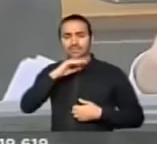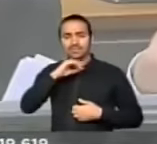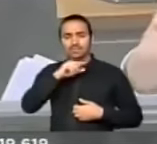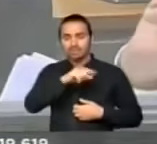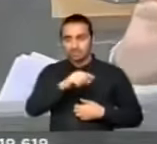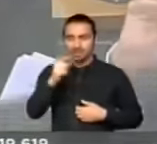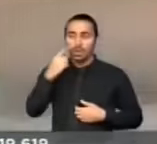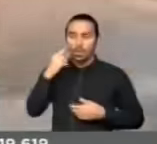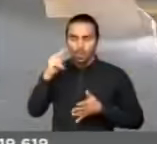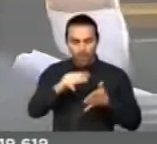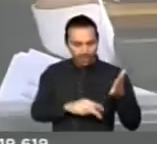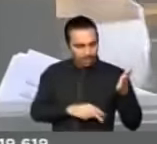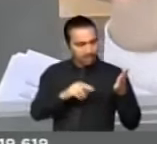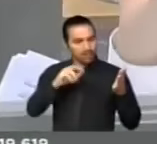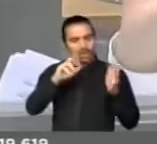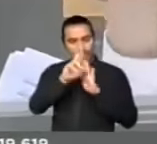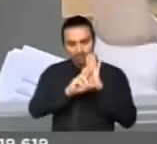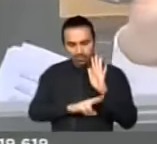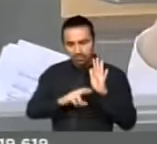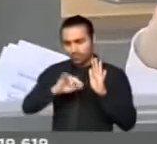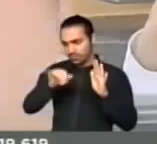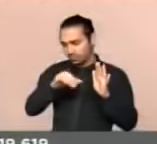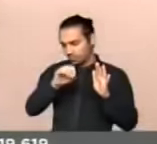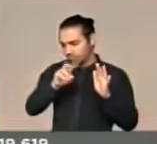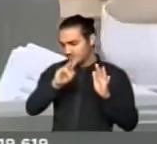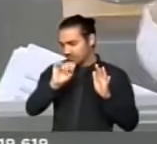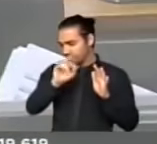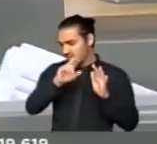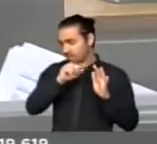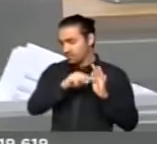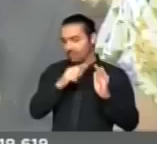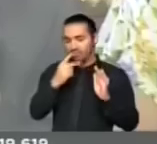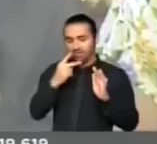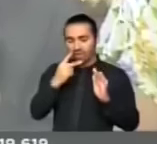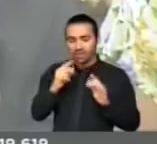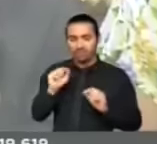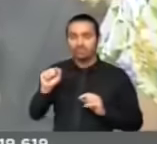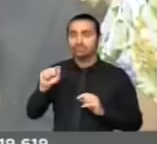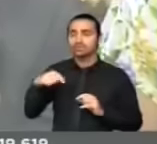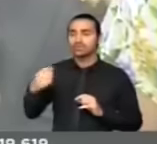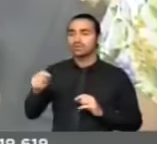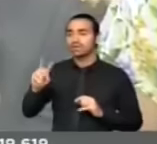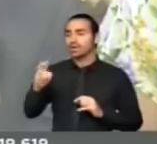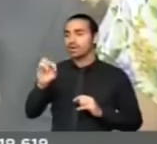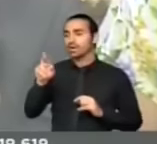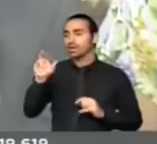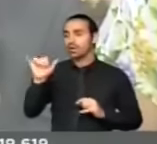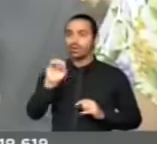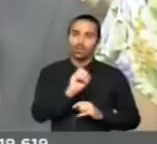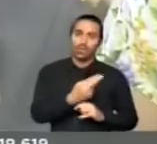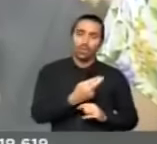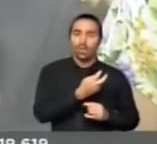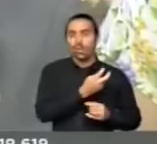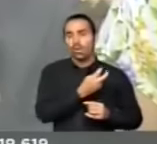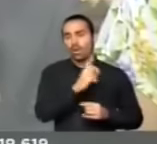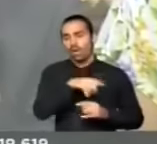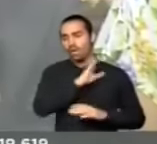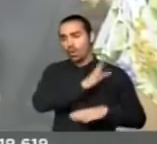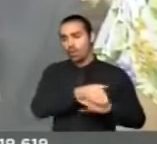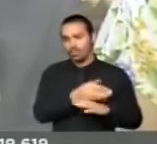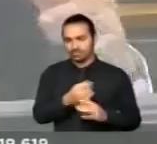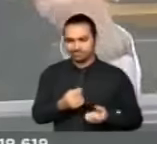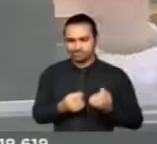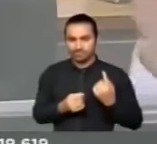deputado Gilvair, e em várias vezes ele começa dizendo, você é herói ou você é golpista? E depois ele responde várias